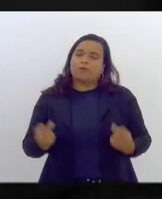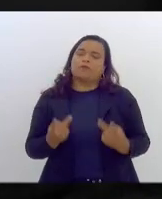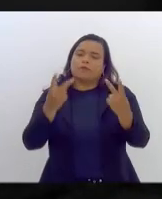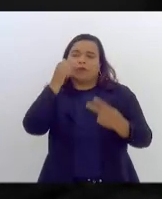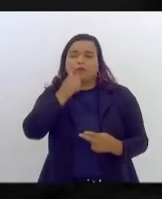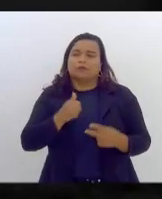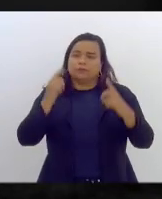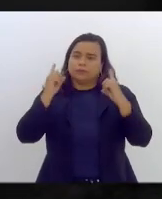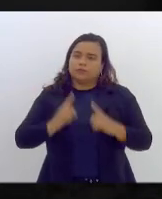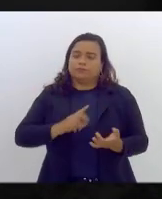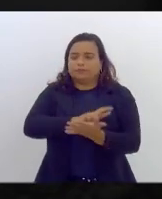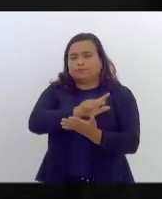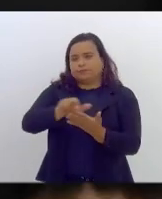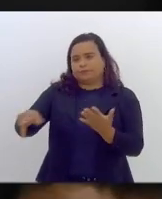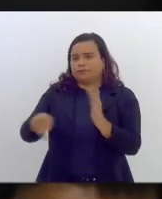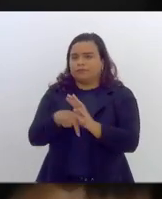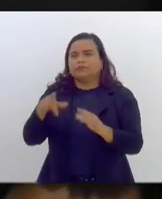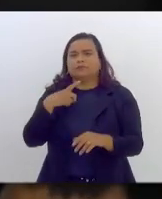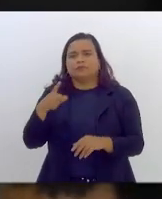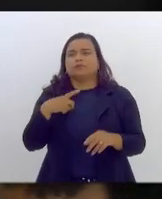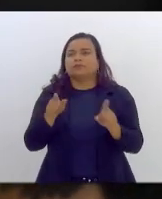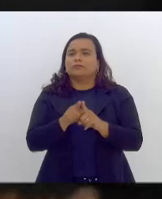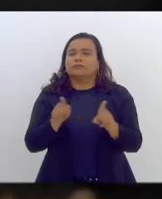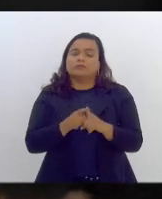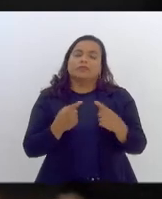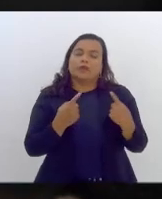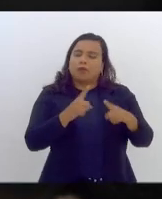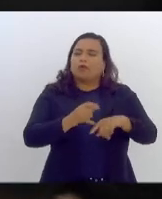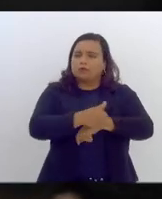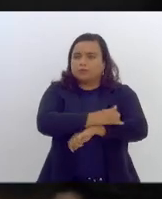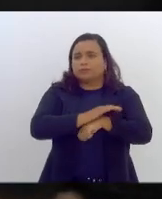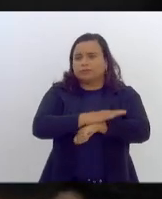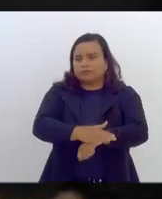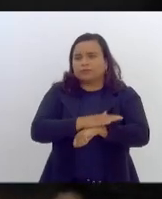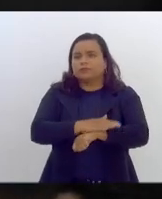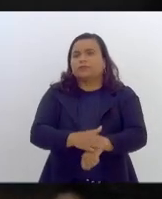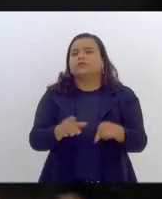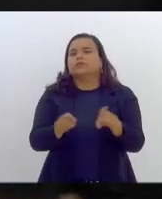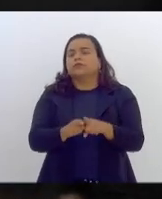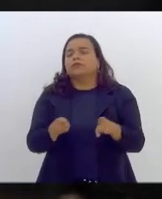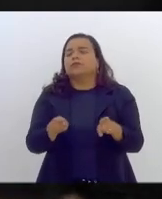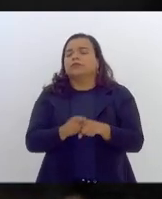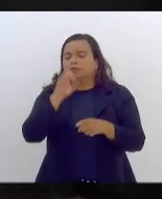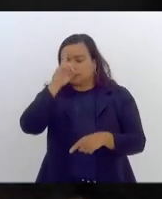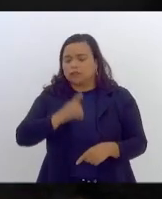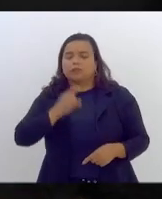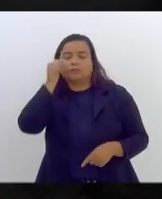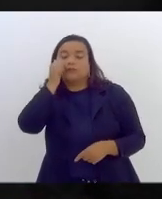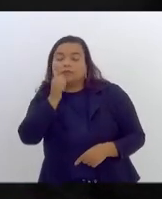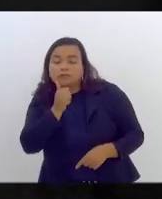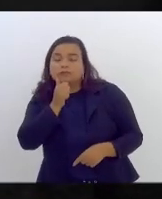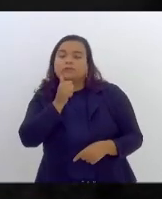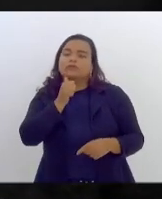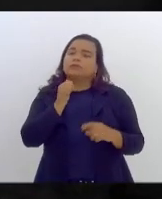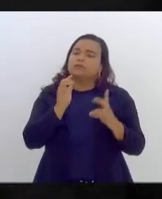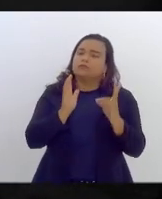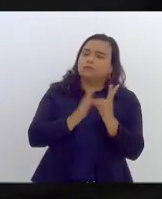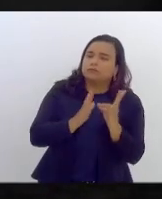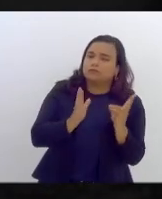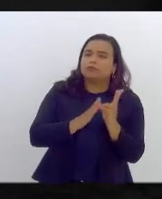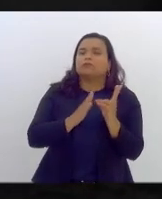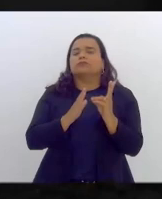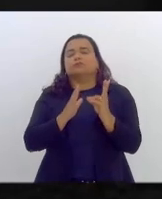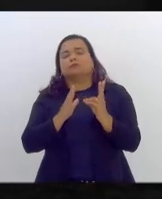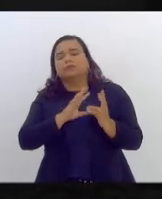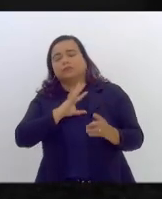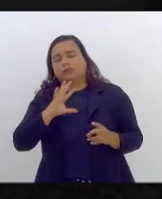sua diversidade, combate a gordofobia e afirma direitos de mulheres negras, indígenas, trans e